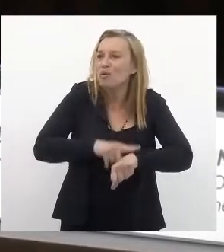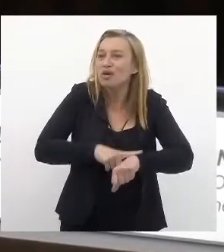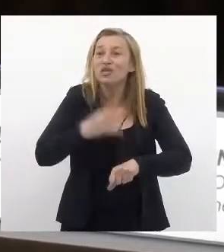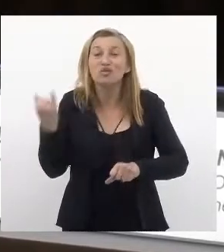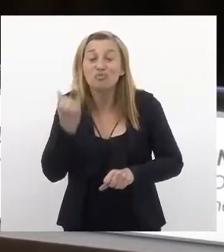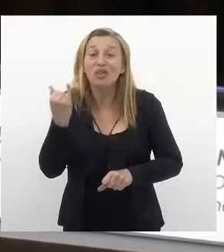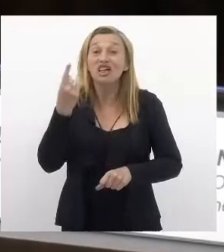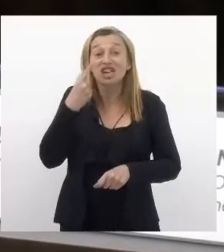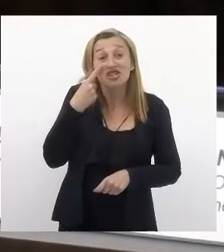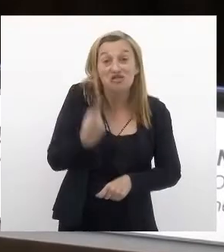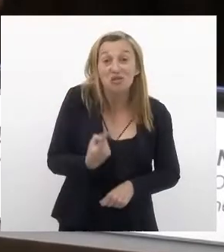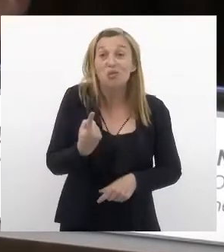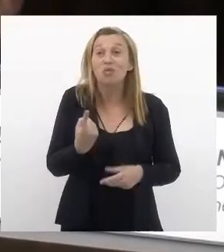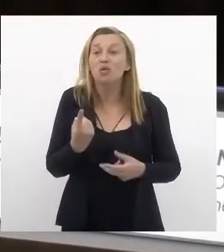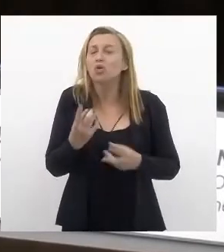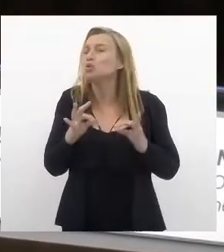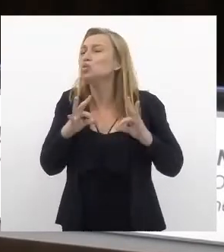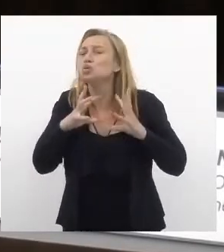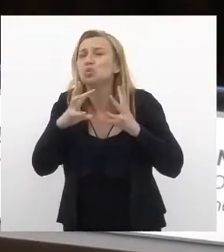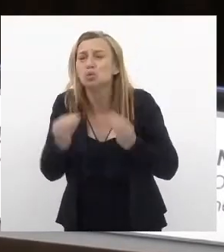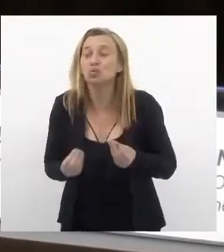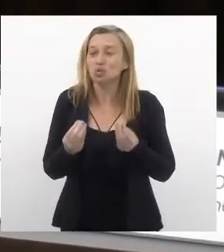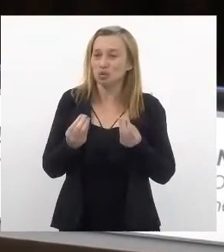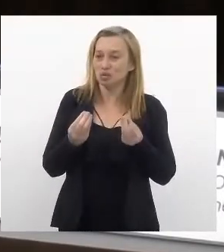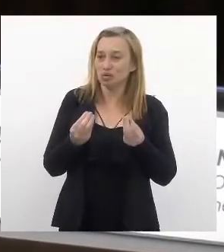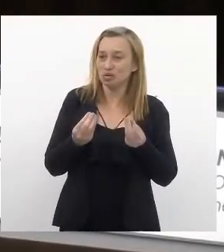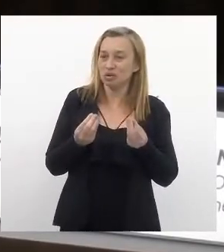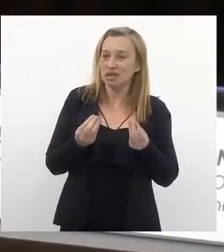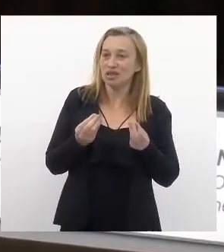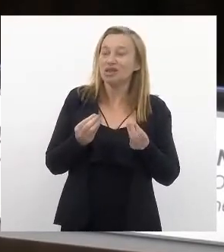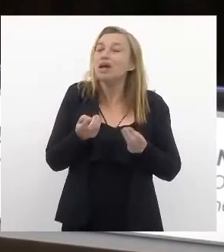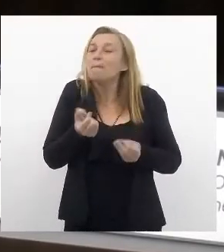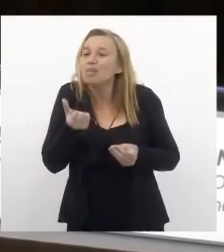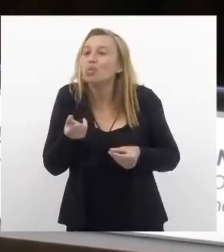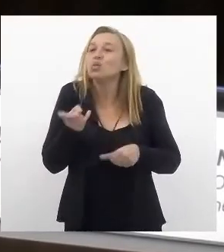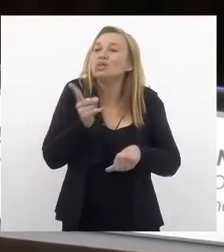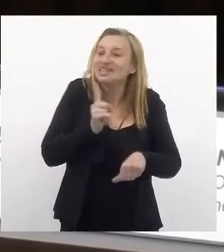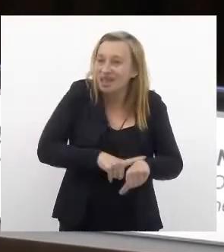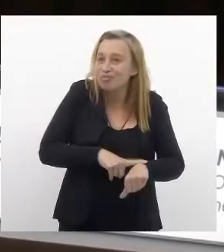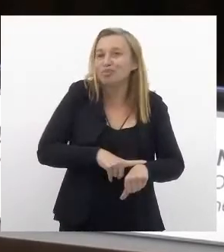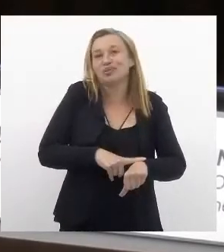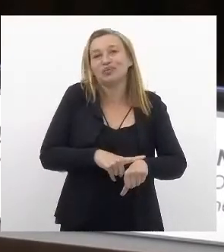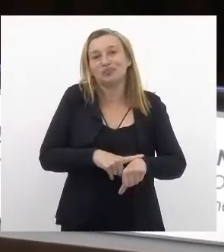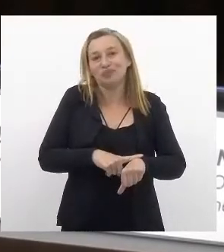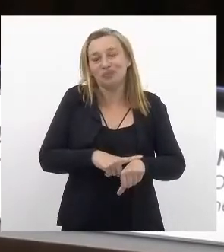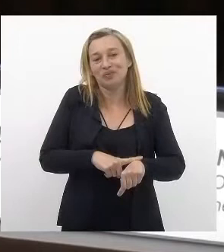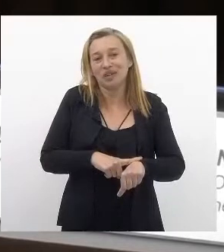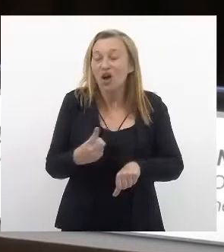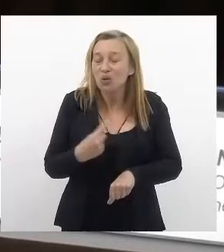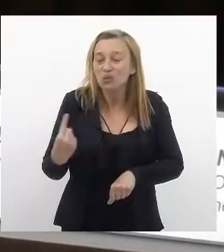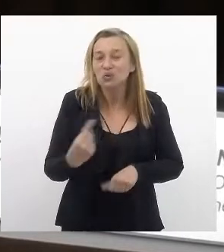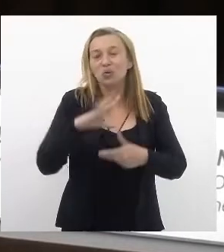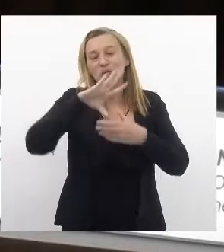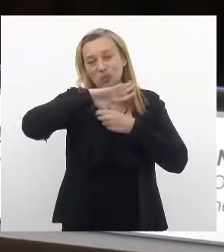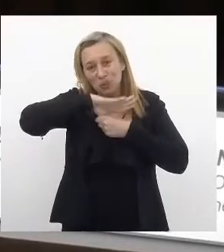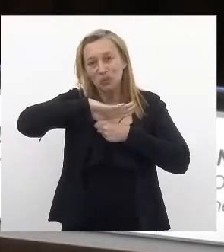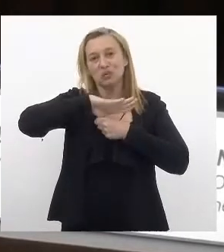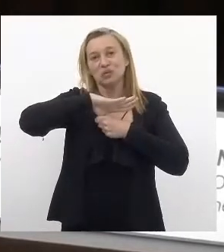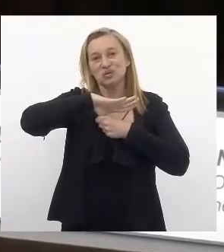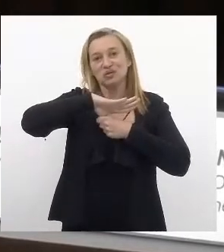onde vimos tudo que nesse pouco tempo o nosso cônsul